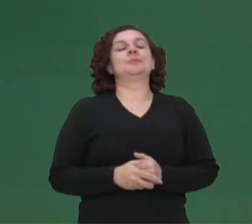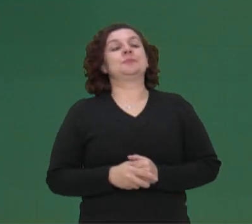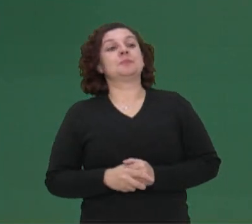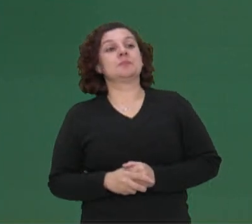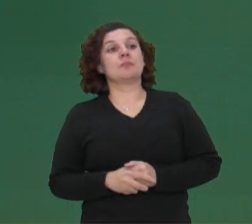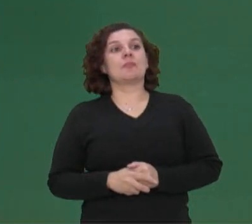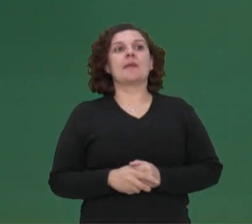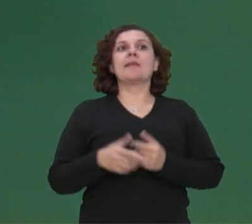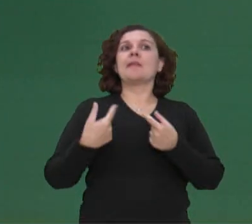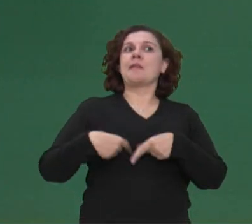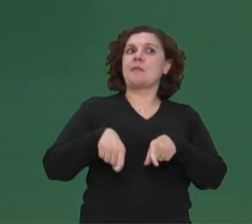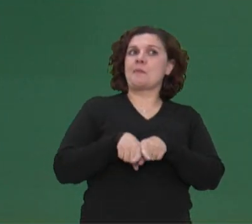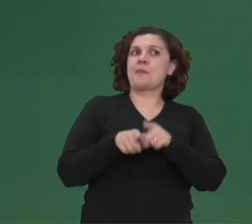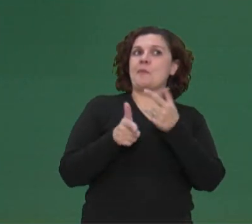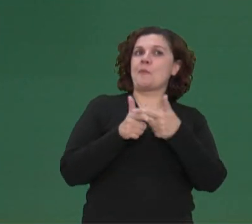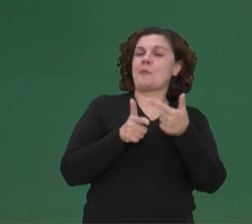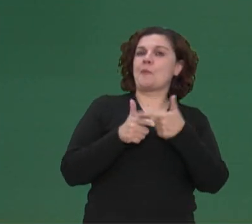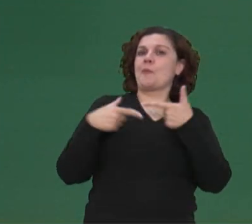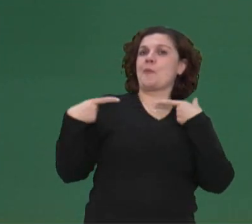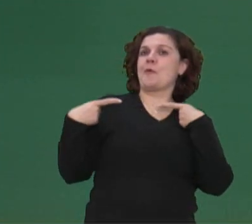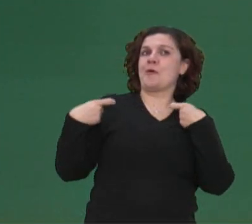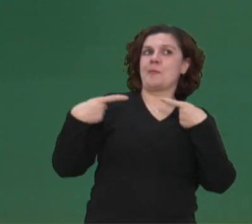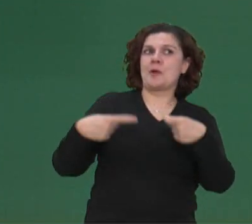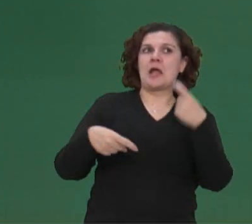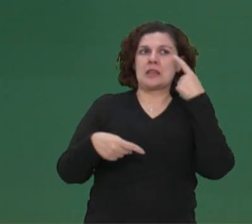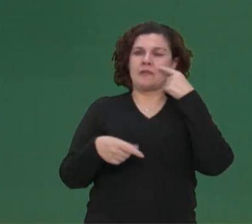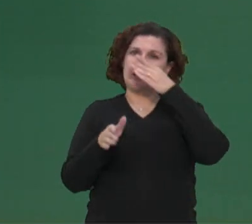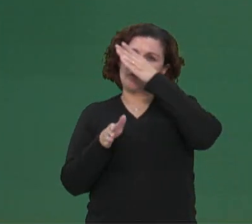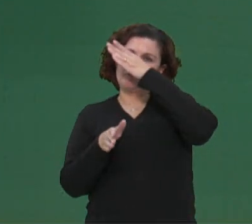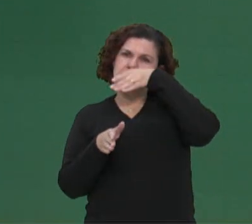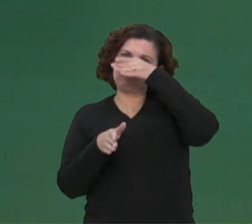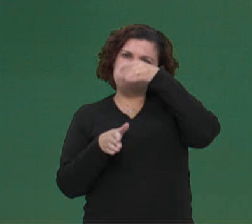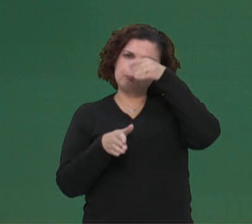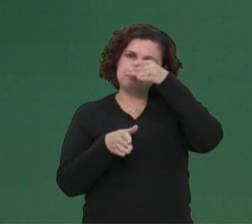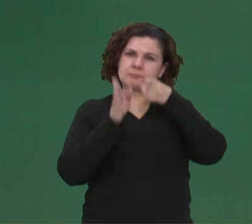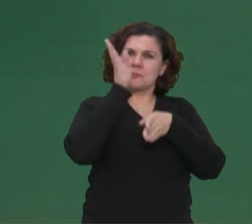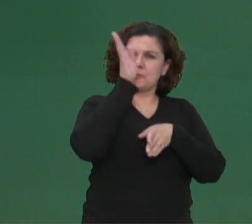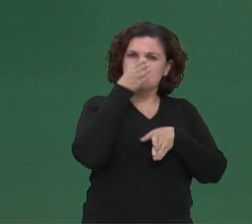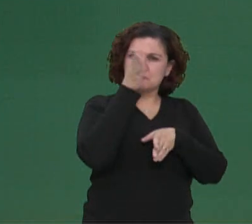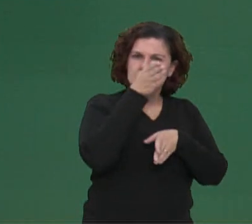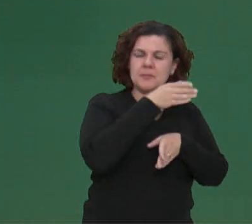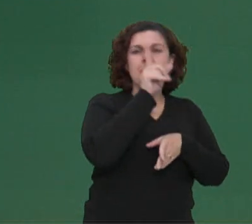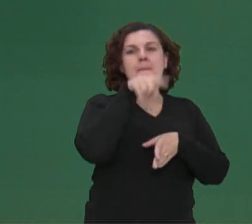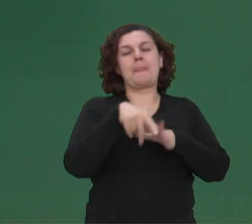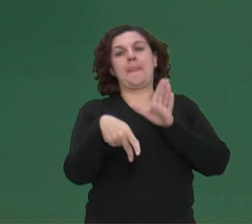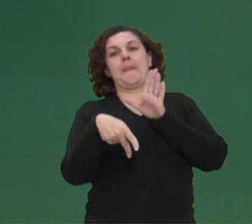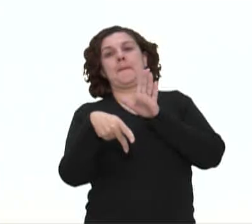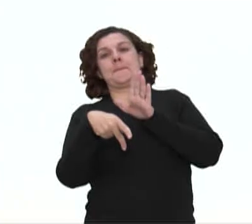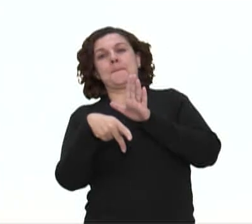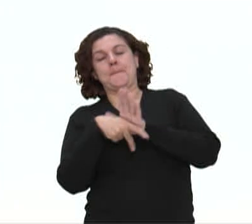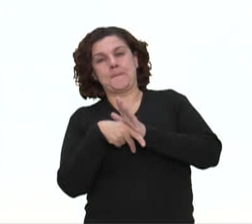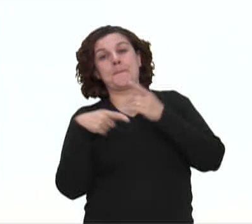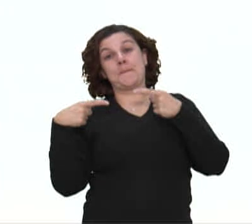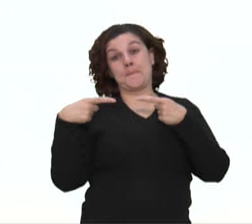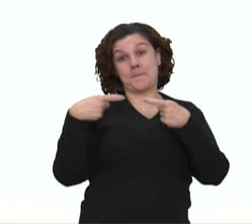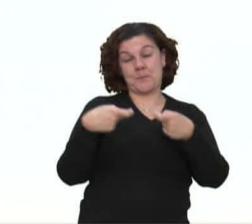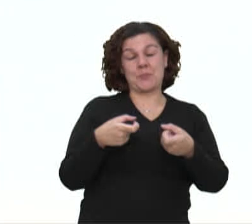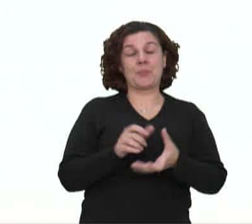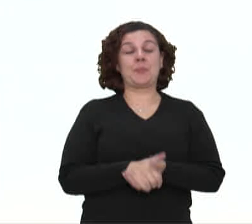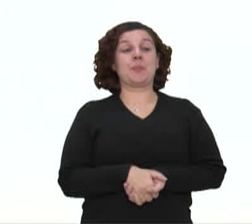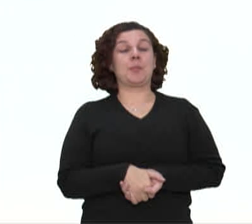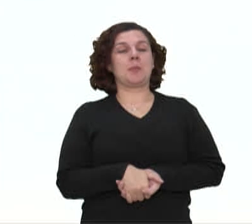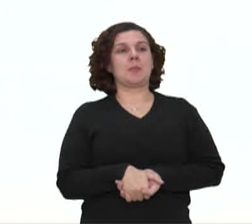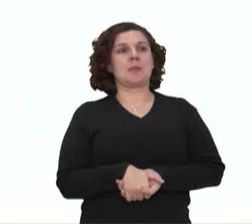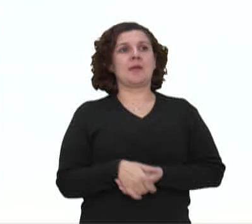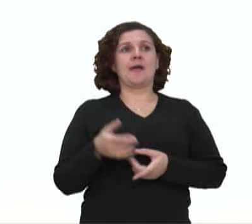de guerrilhas, por exemplo, que são essas áreas achuradas dentro aí do mapa. E essas flechas,